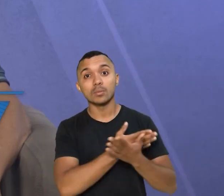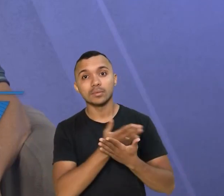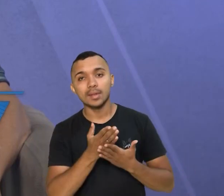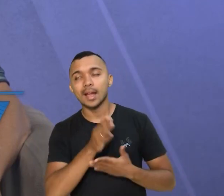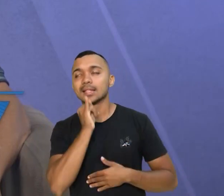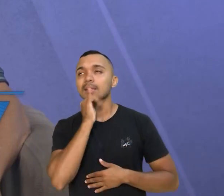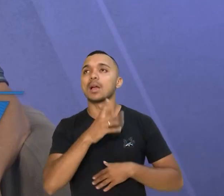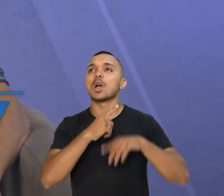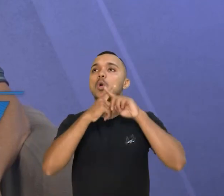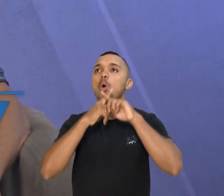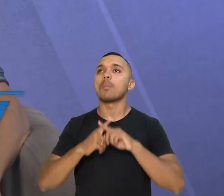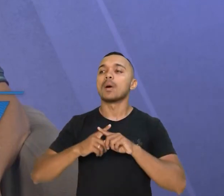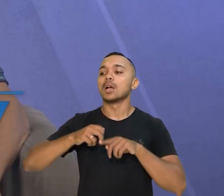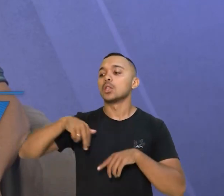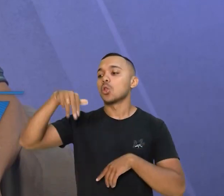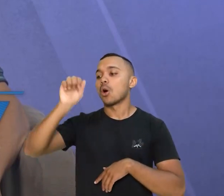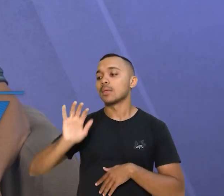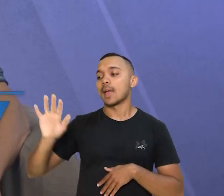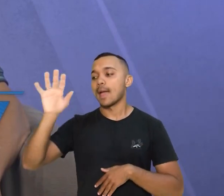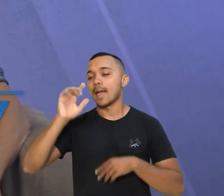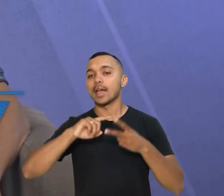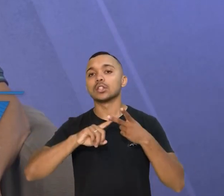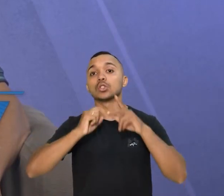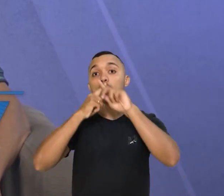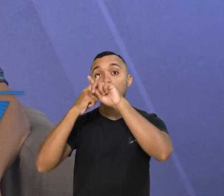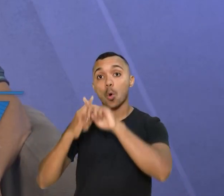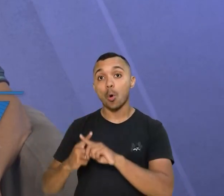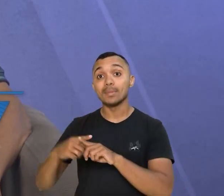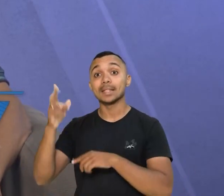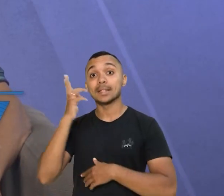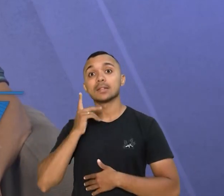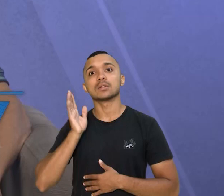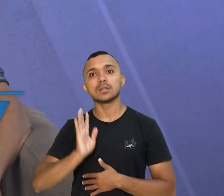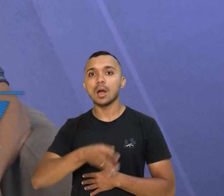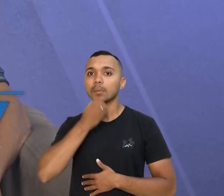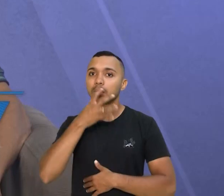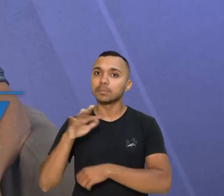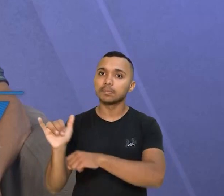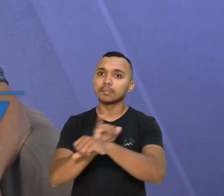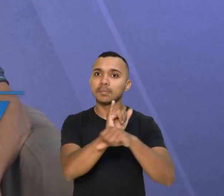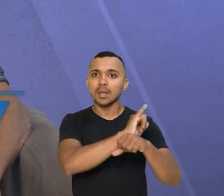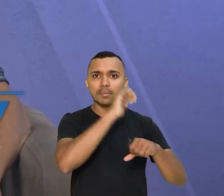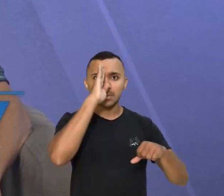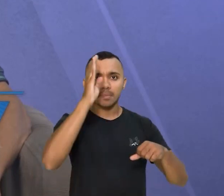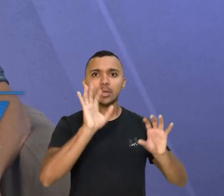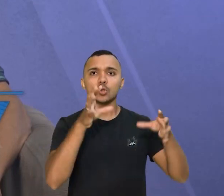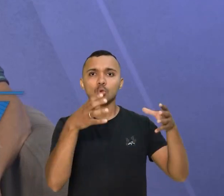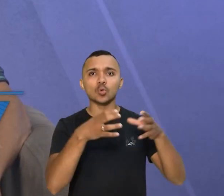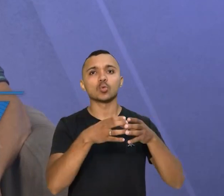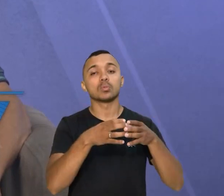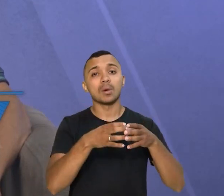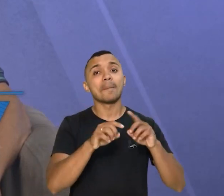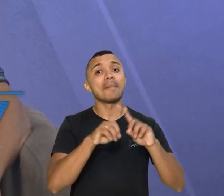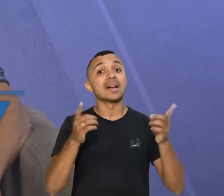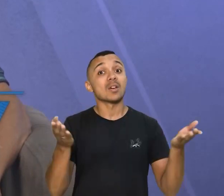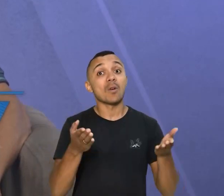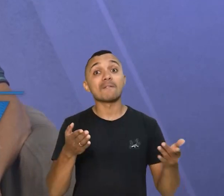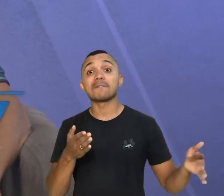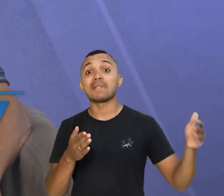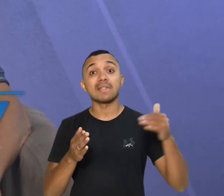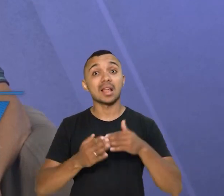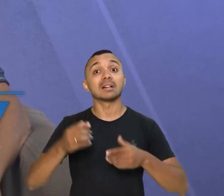Nordeste como no Campeonato Cearense, ele teve boas trajetórias, principalmente na fase de grupo. Agora pecou muito no mata-mata. Por